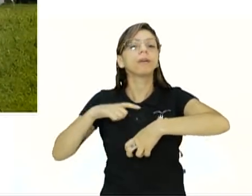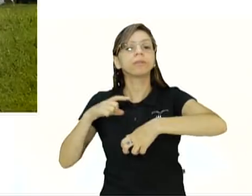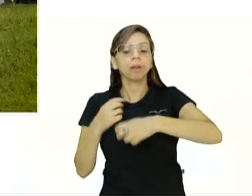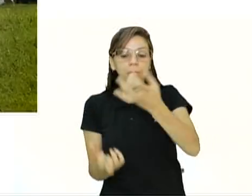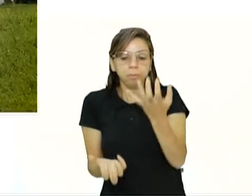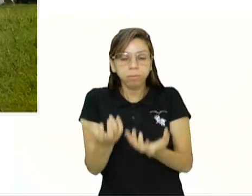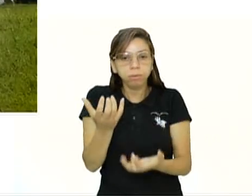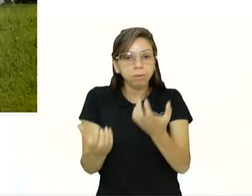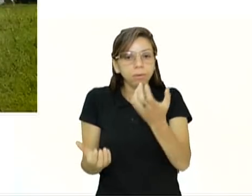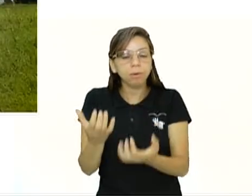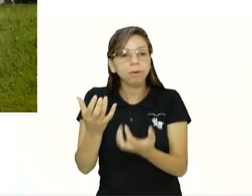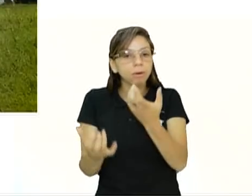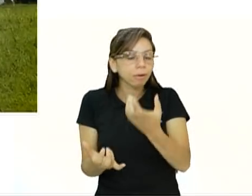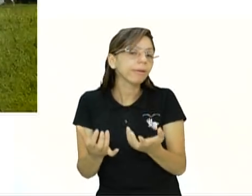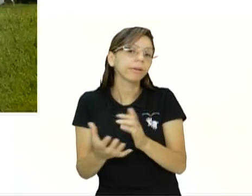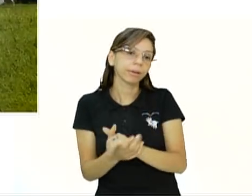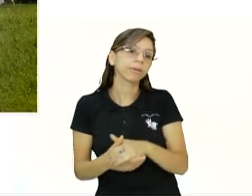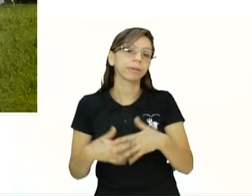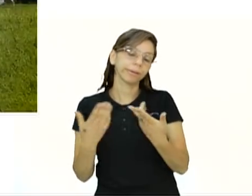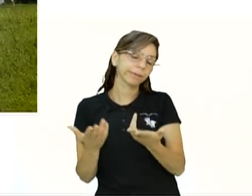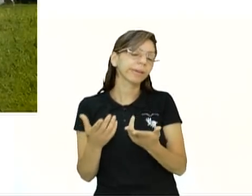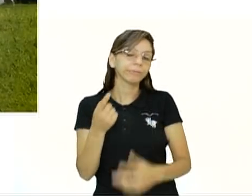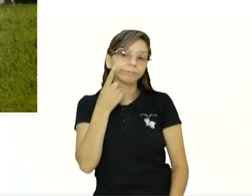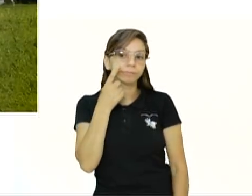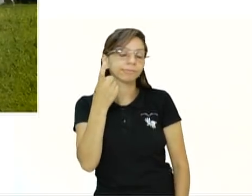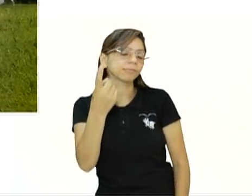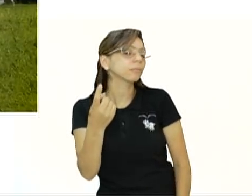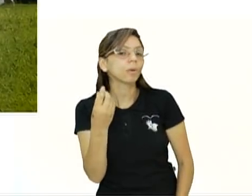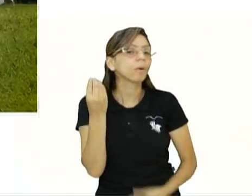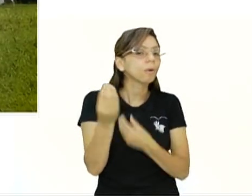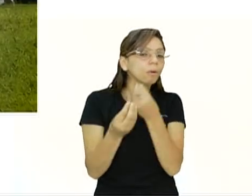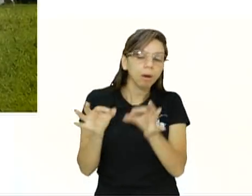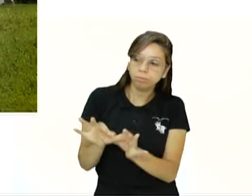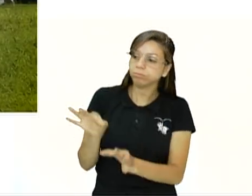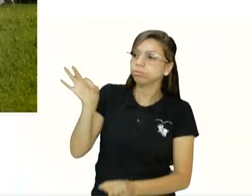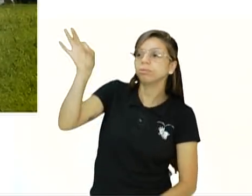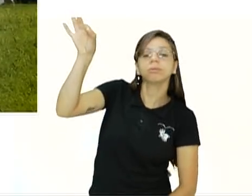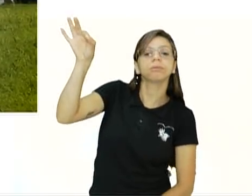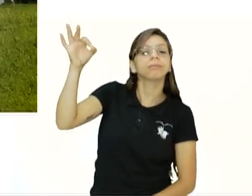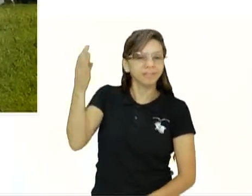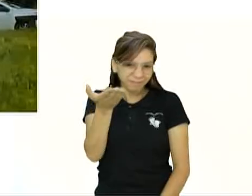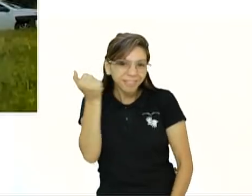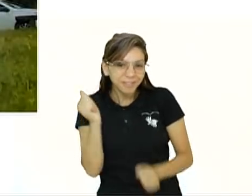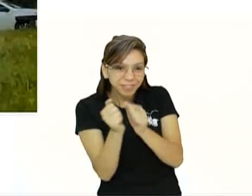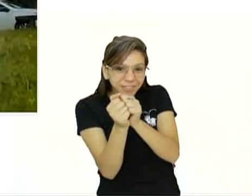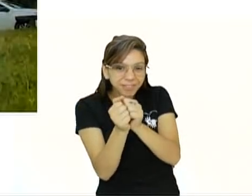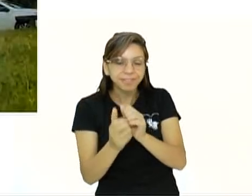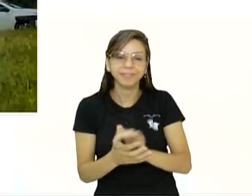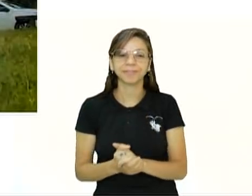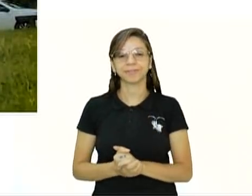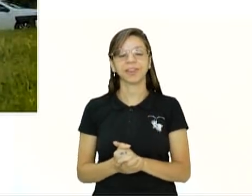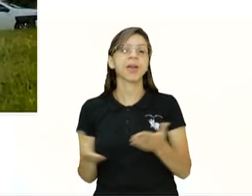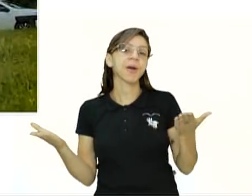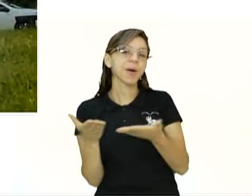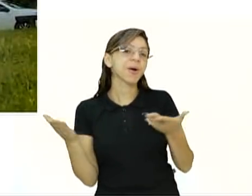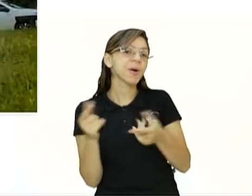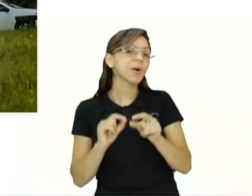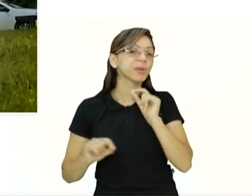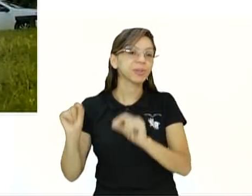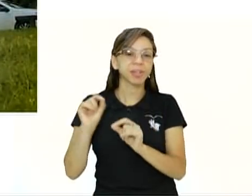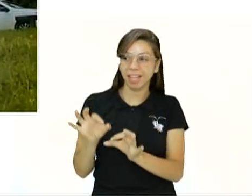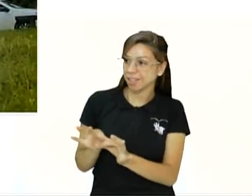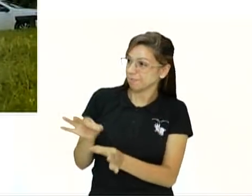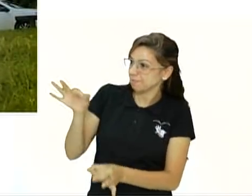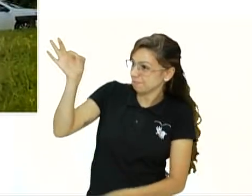chaminé pertencia a uma antiga olaria e eu fiquei interessada em saber qual é a altura dela. Vem comigo? E hoje nós vamos medir a altura